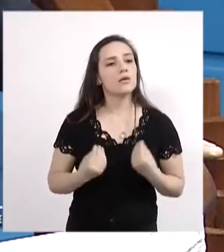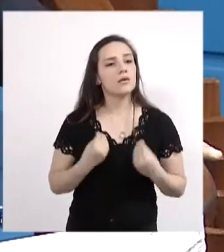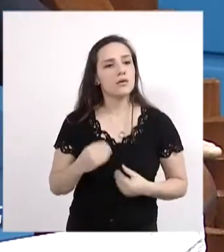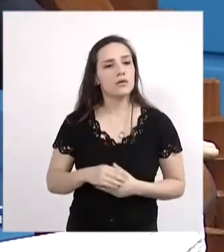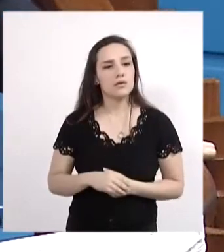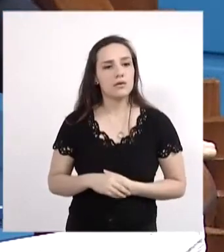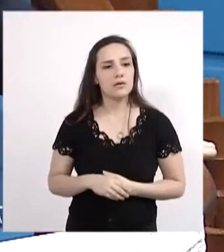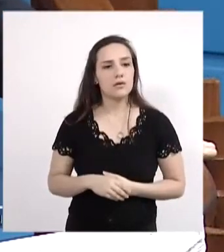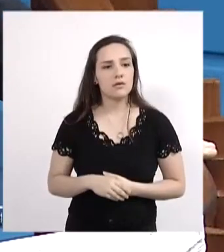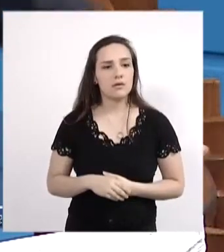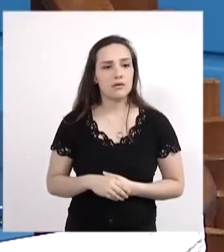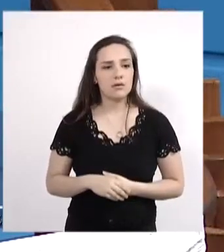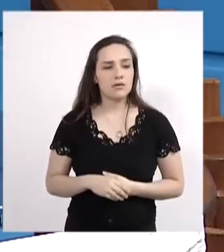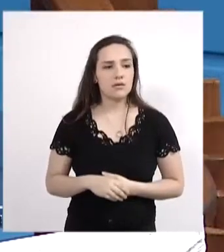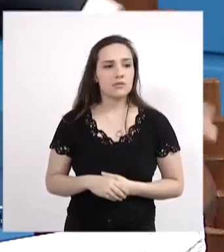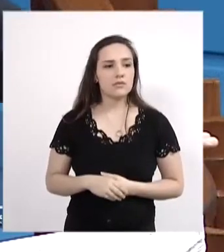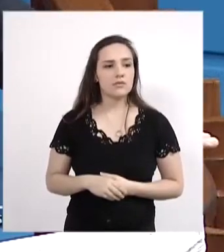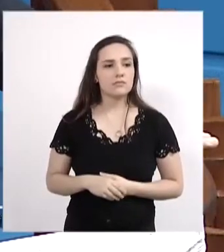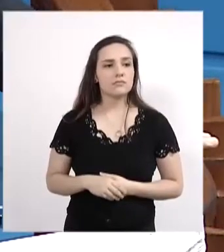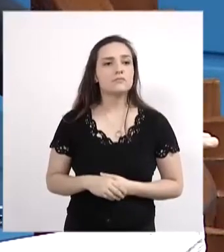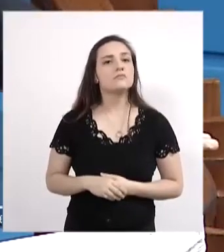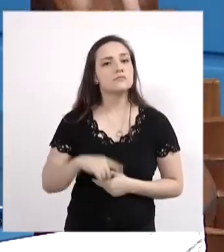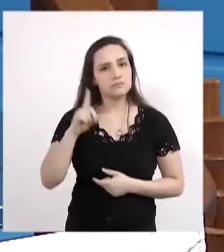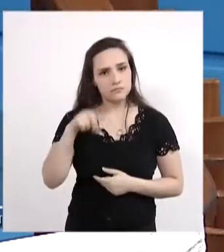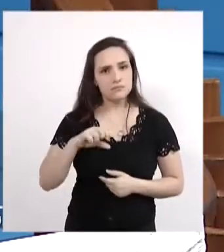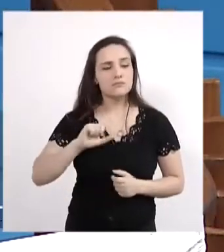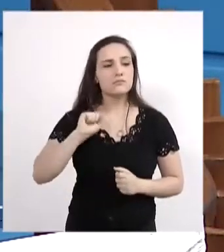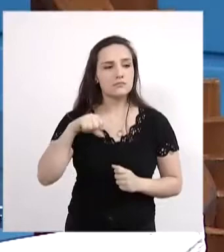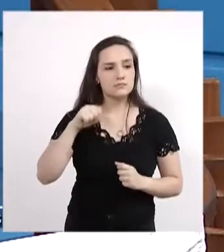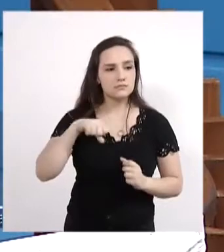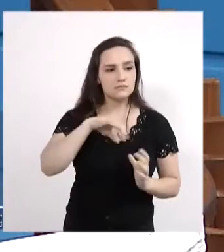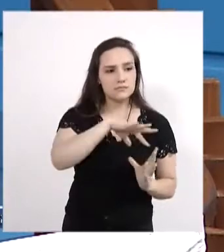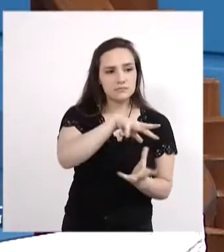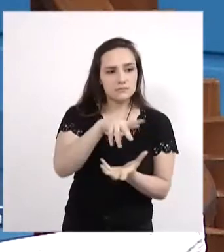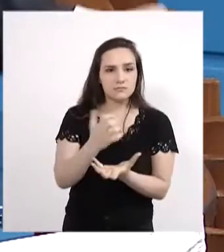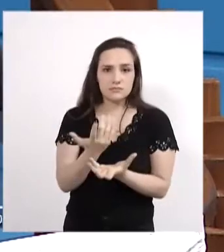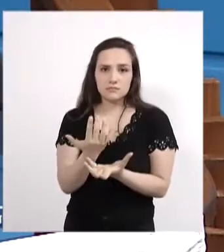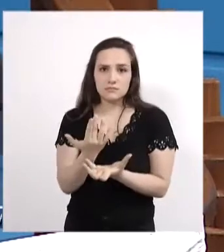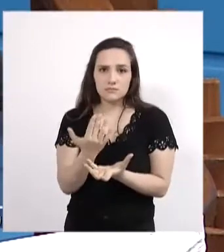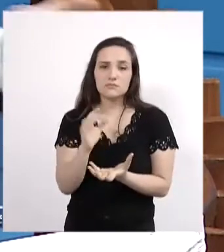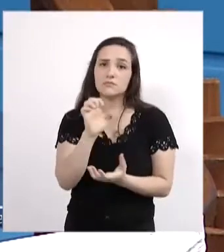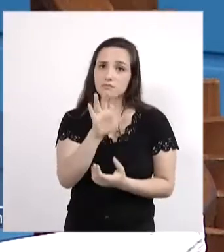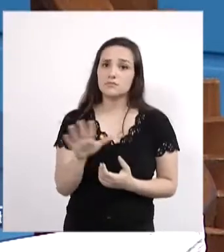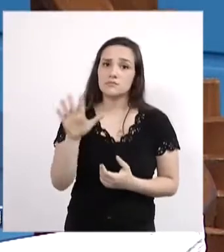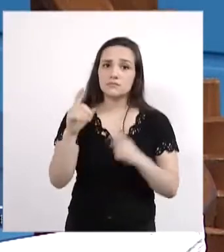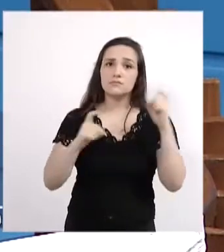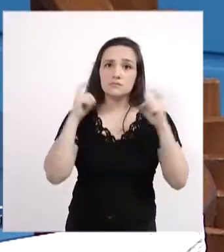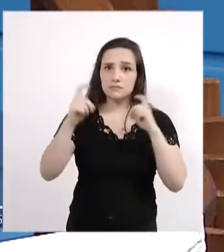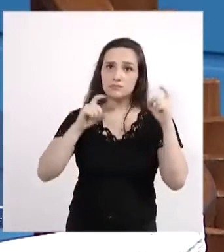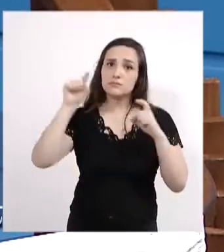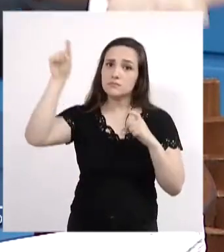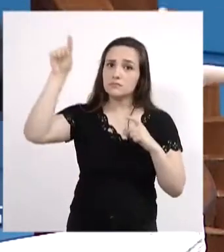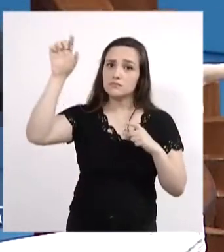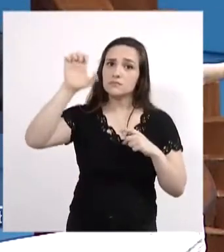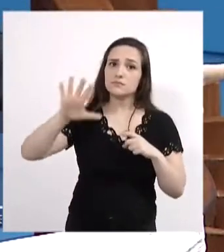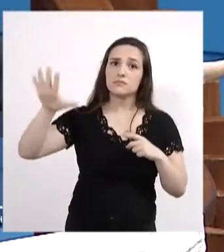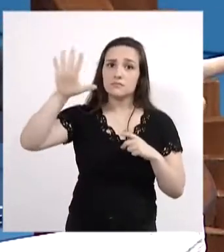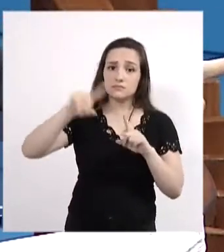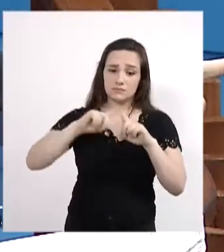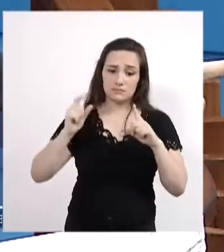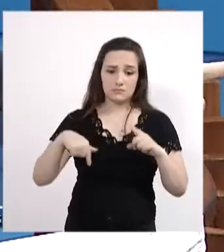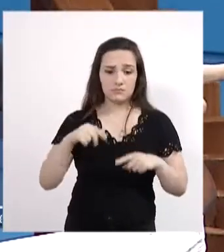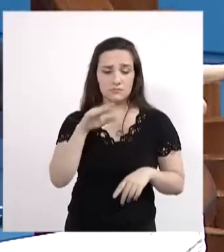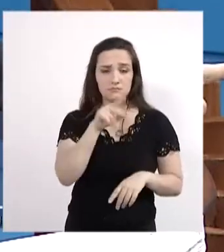o calorão que está aí, o aquecimento global. Lá na Europa, o povo está preocupado com isso. Agora o nosso presidente, que é um